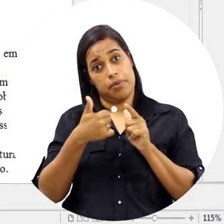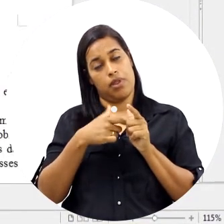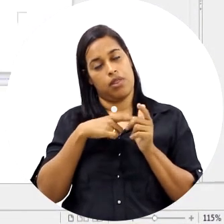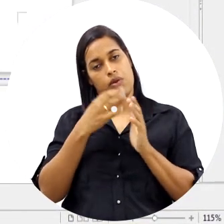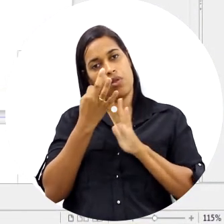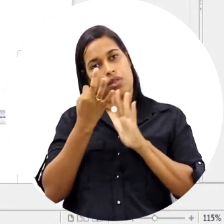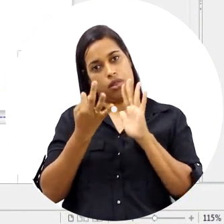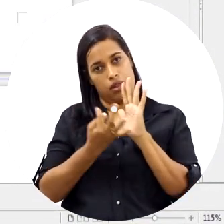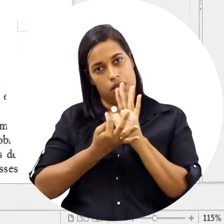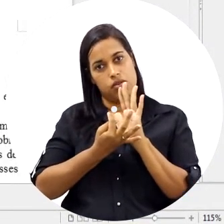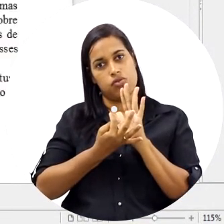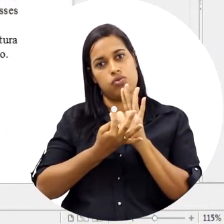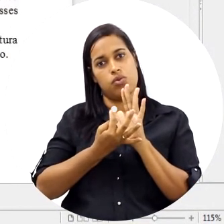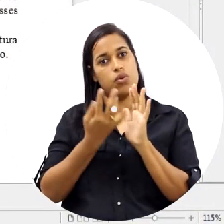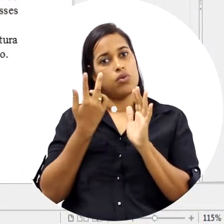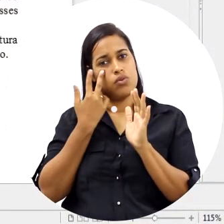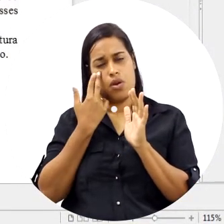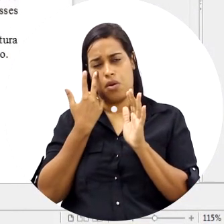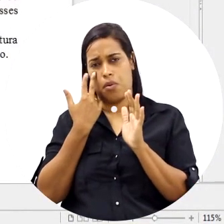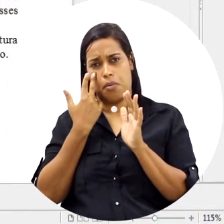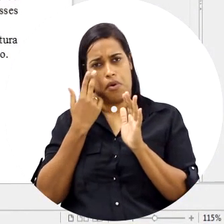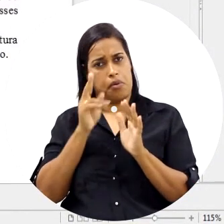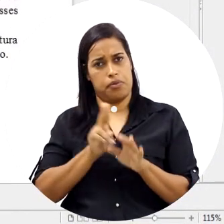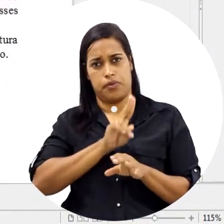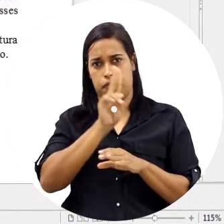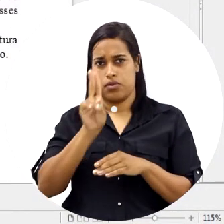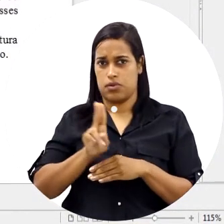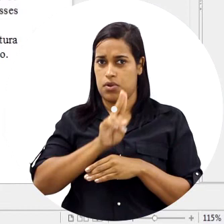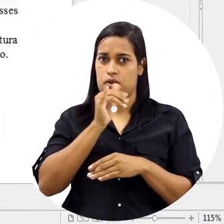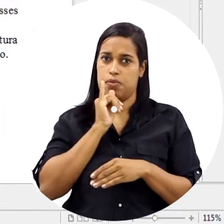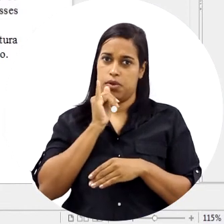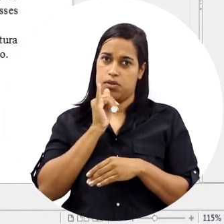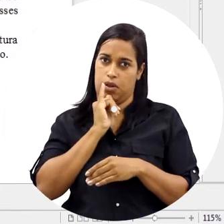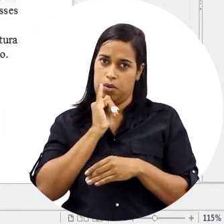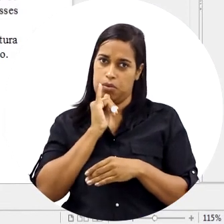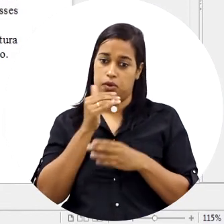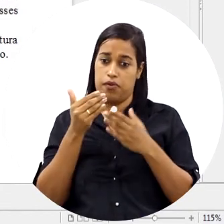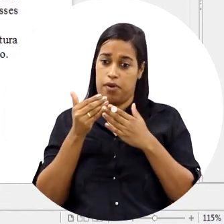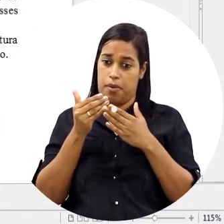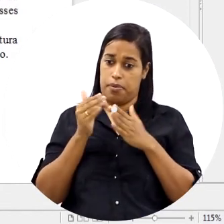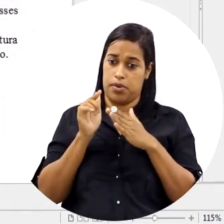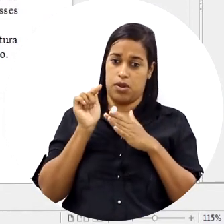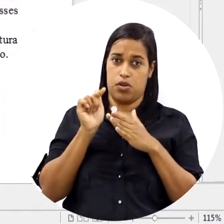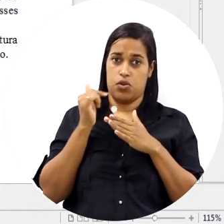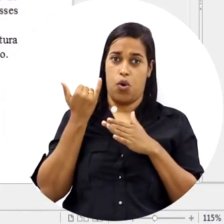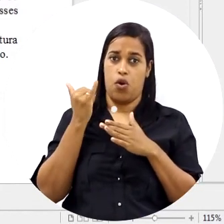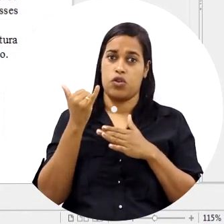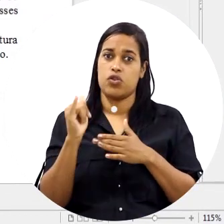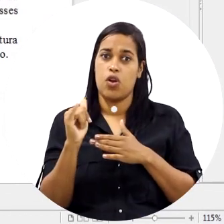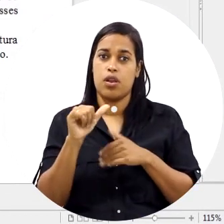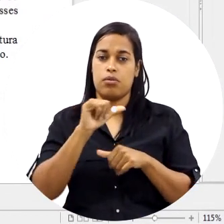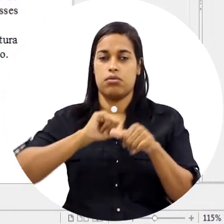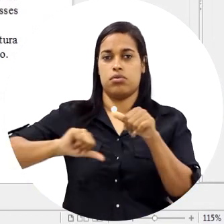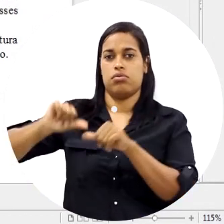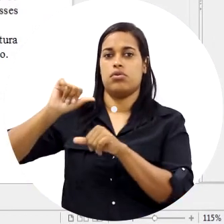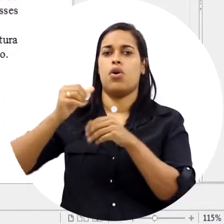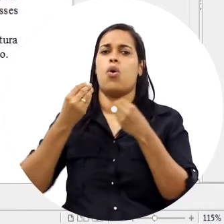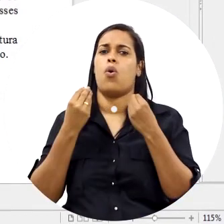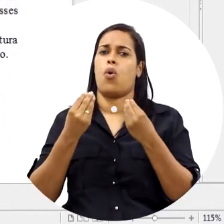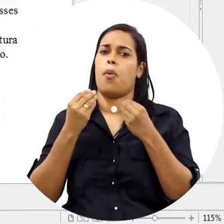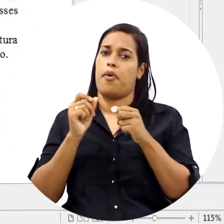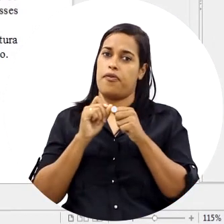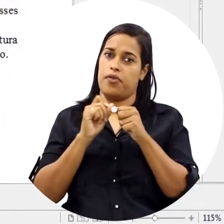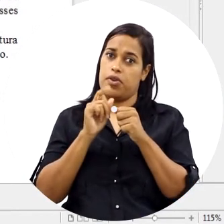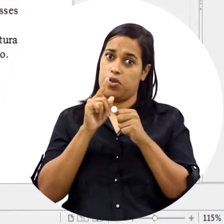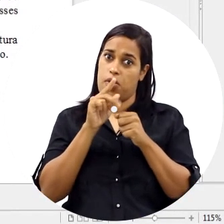um texto comum, que é aquele que a gente estava usando como exemplo. Vou habilitar esse controle de alterações. Como é que é feito?